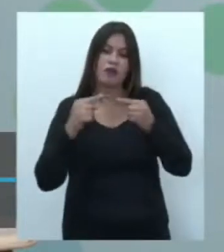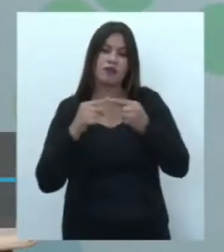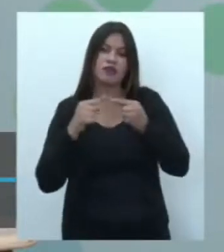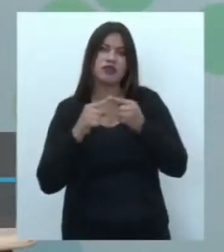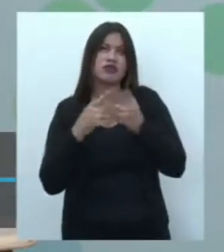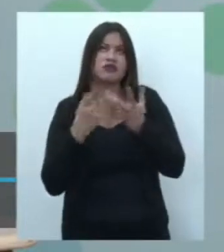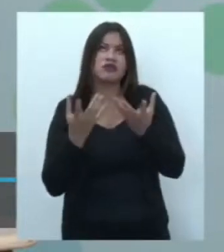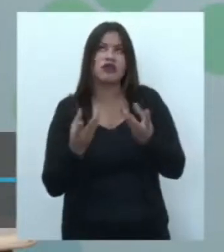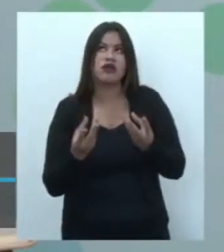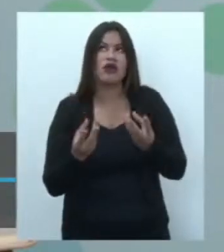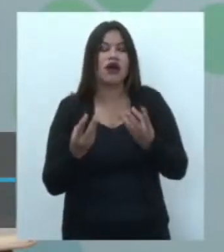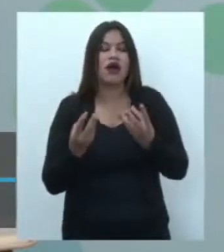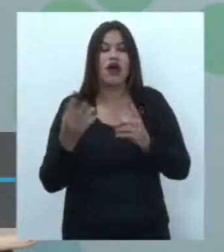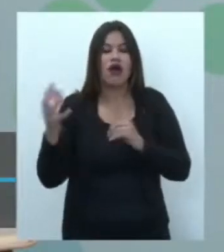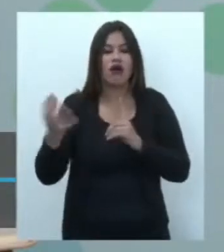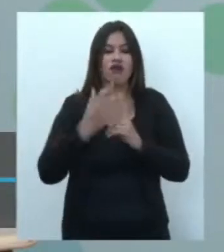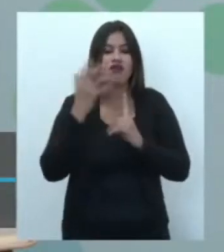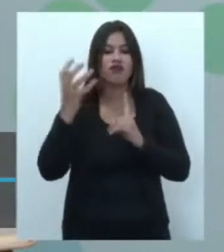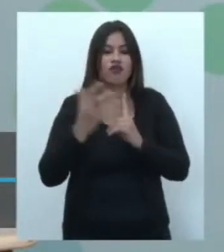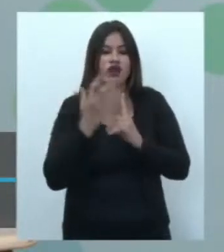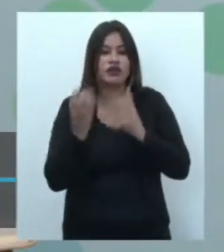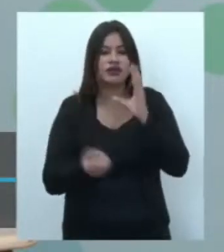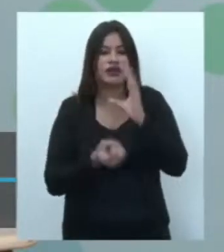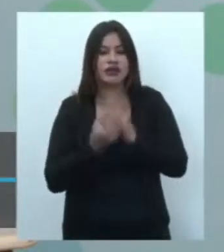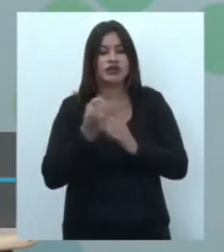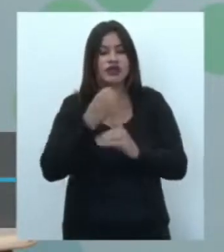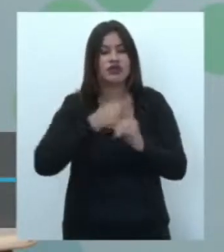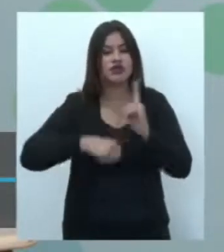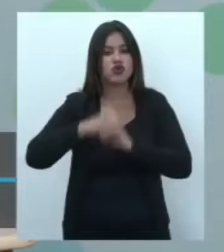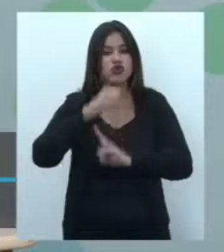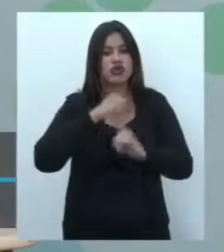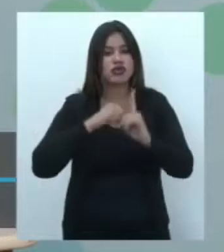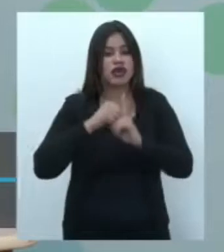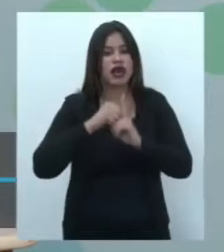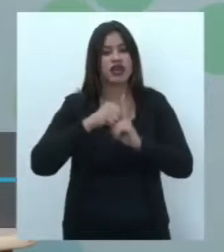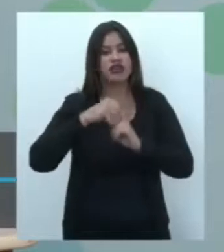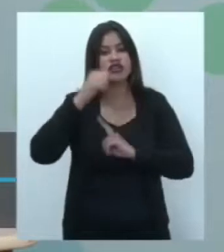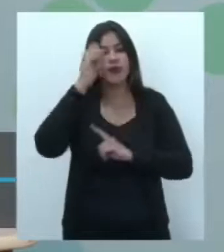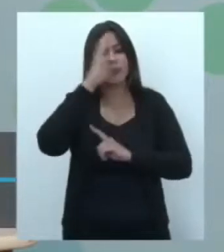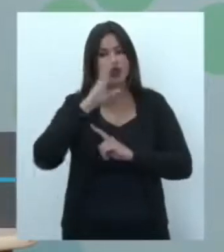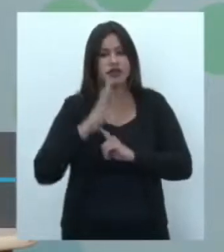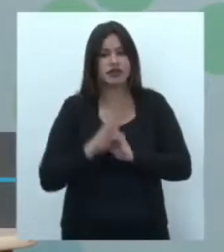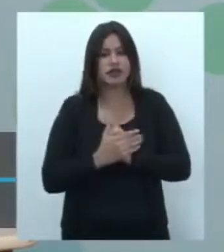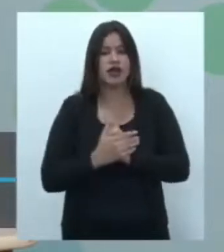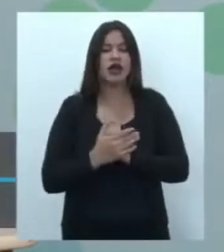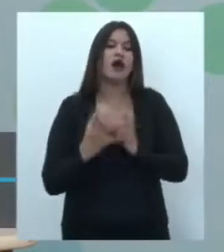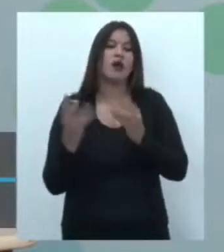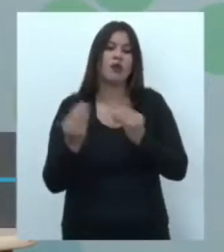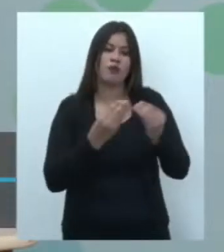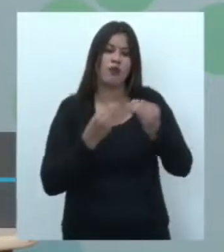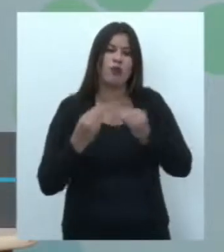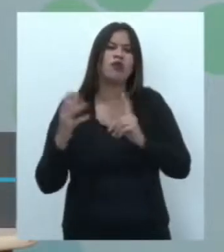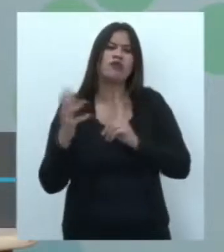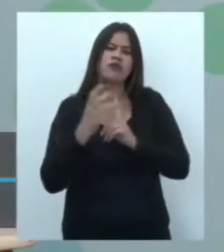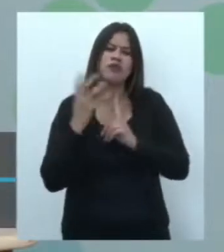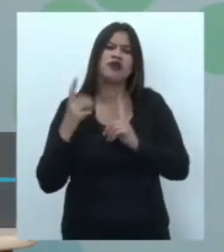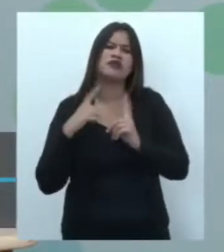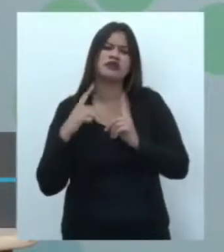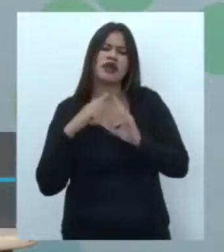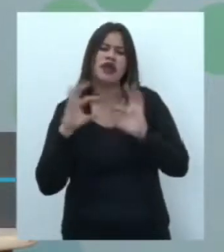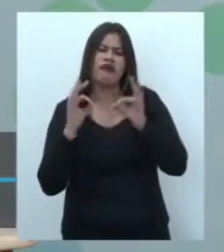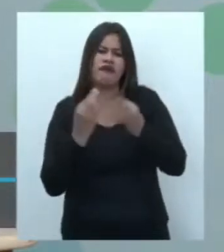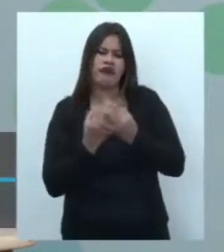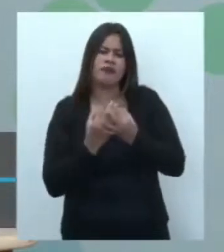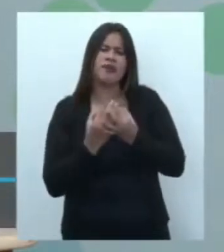contribuição de diferentes povos para a formação da sociedade brasileira. Provavelmente, boa parte de vocês tem influência, inclusive na família